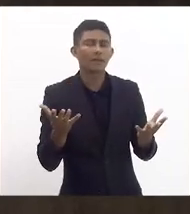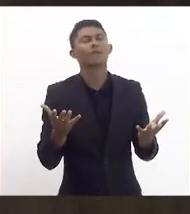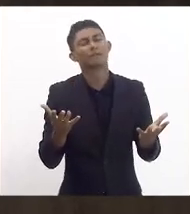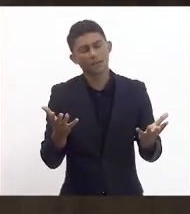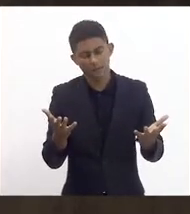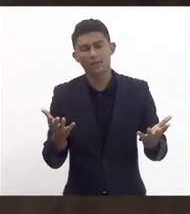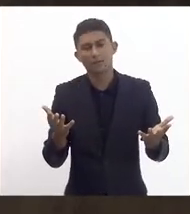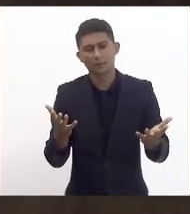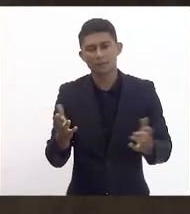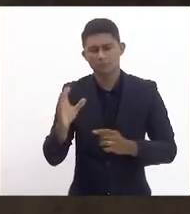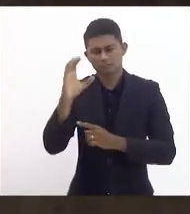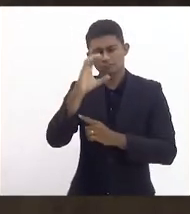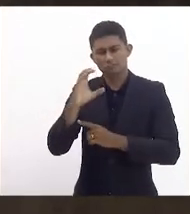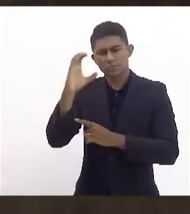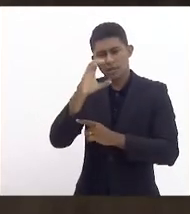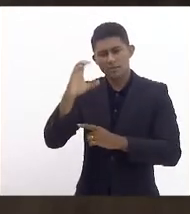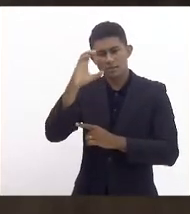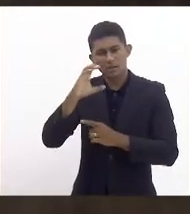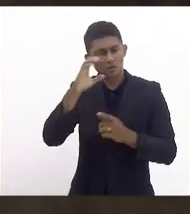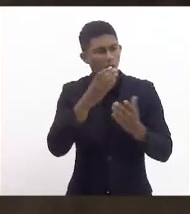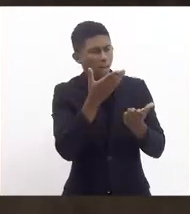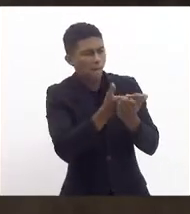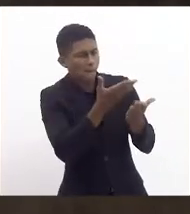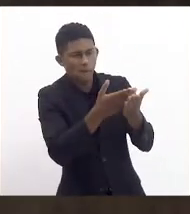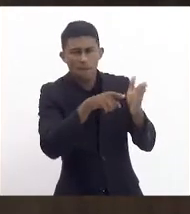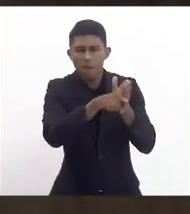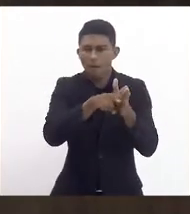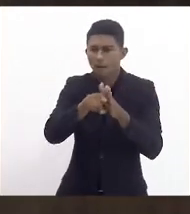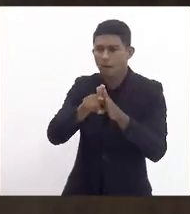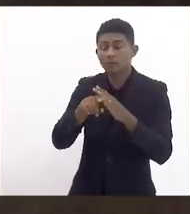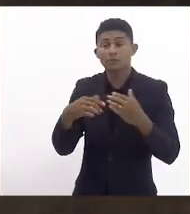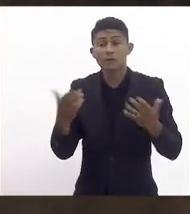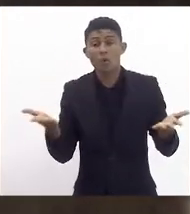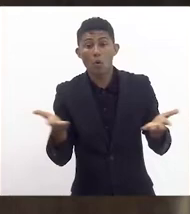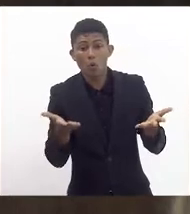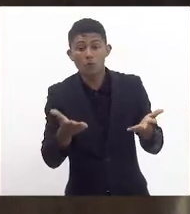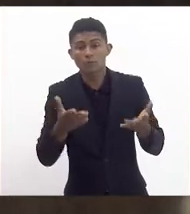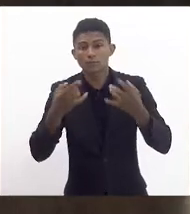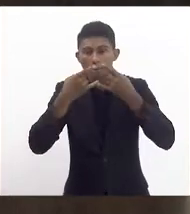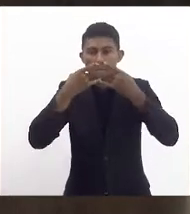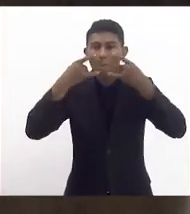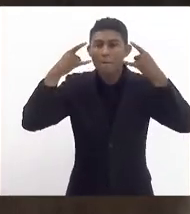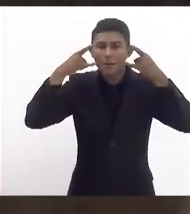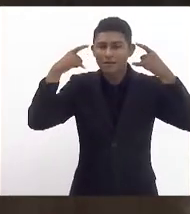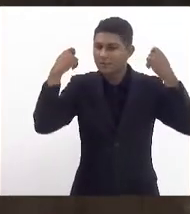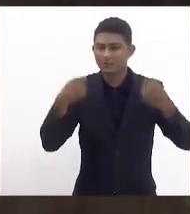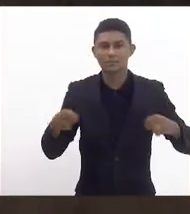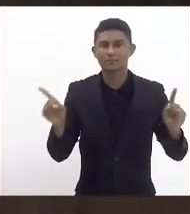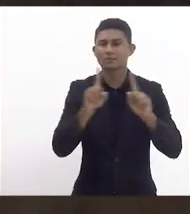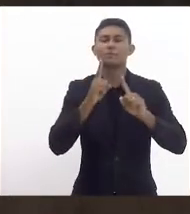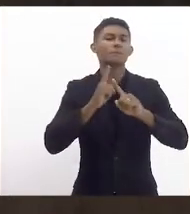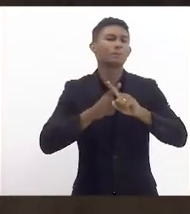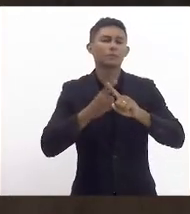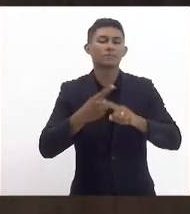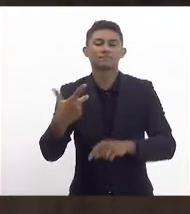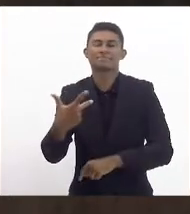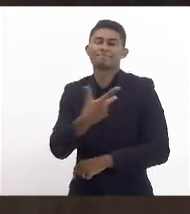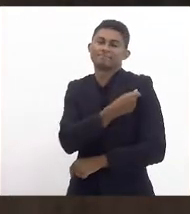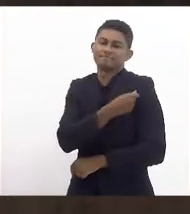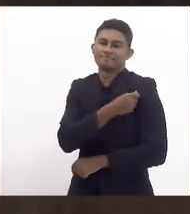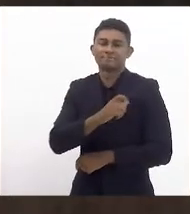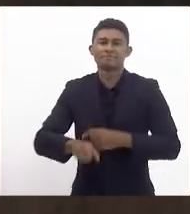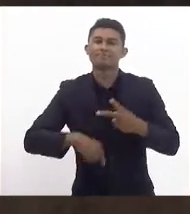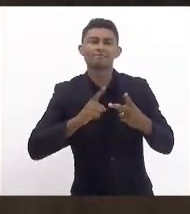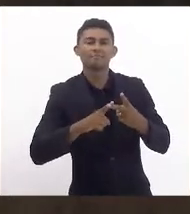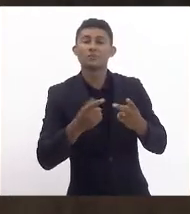cientificamente comprovarmos que, óbvio, hoje não precisamos mais das máscaras por causa da vacina. Hoje não